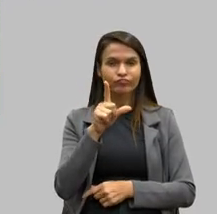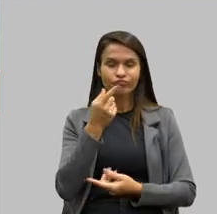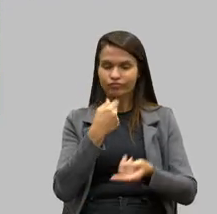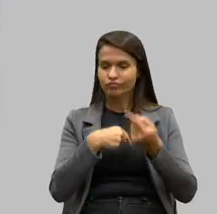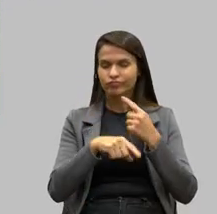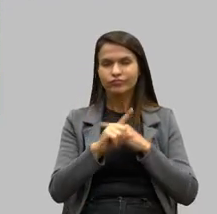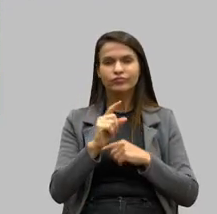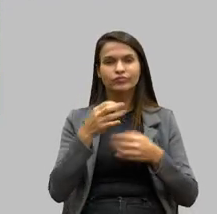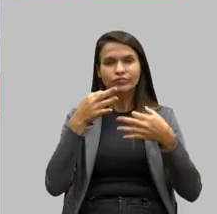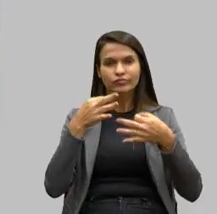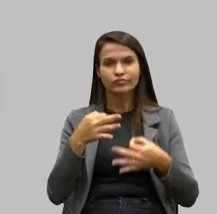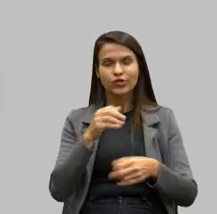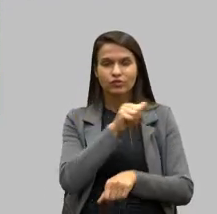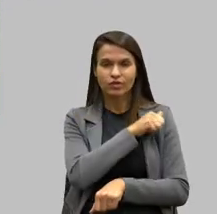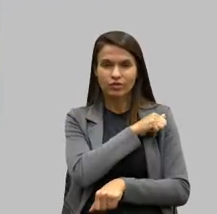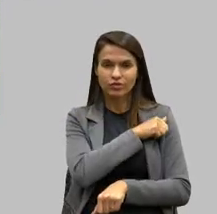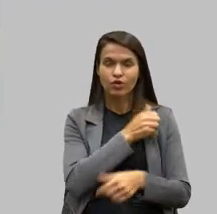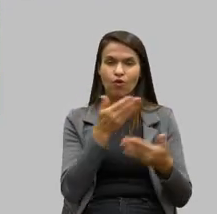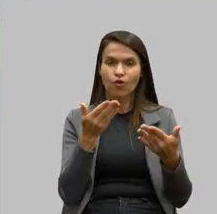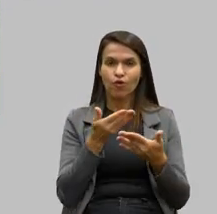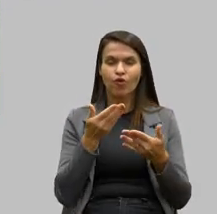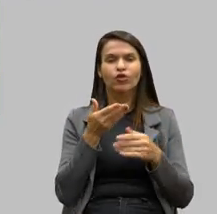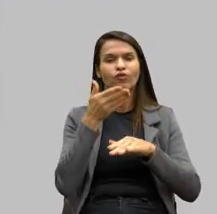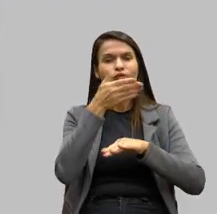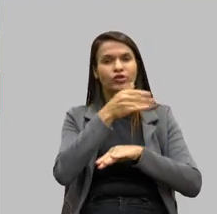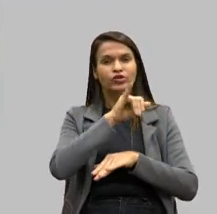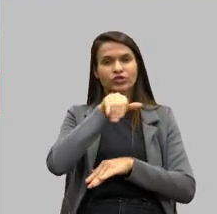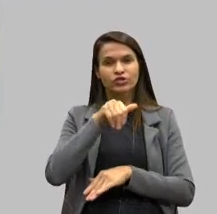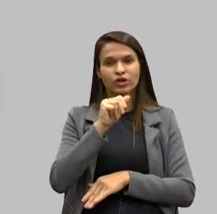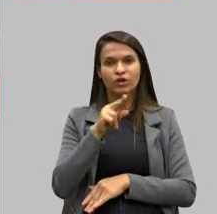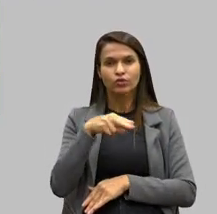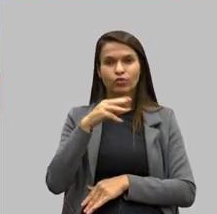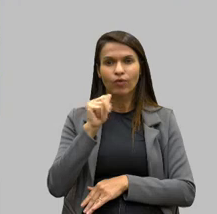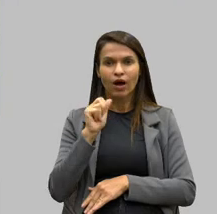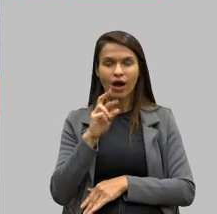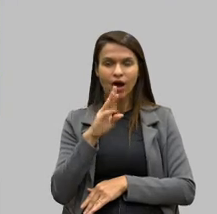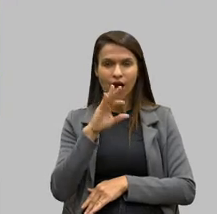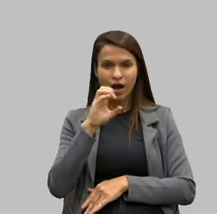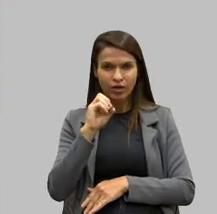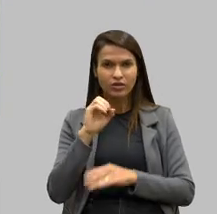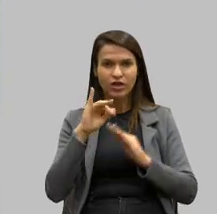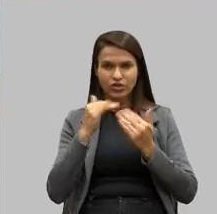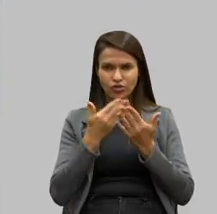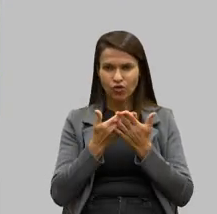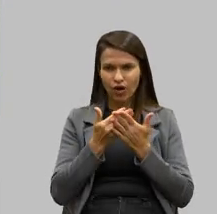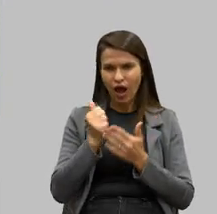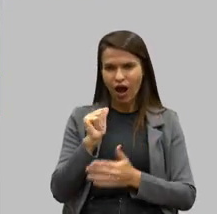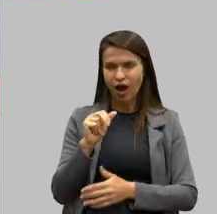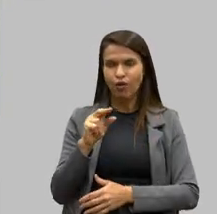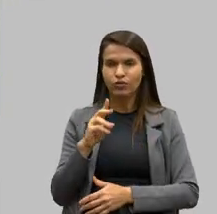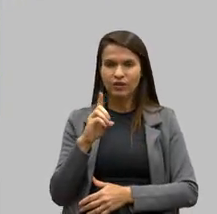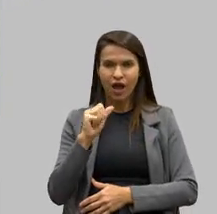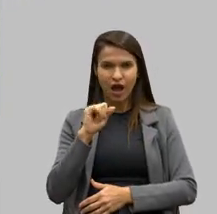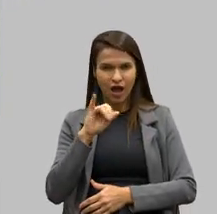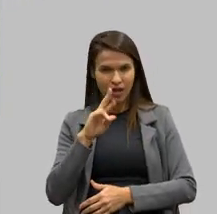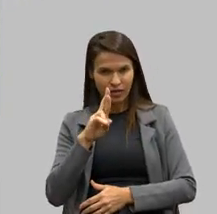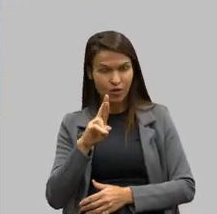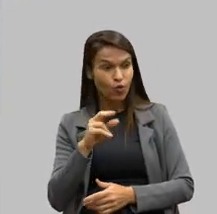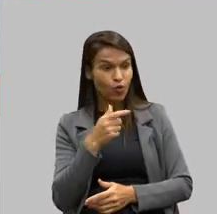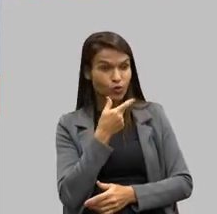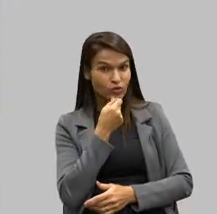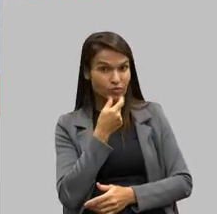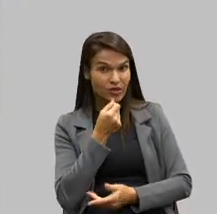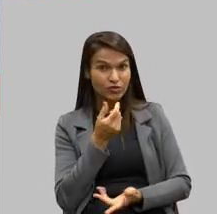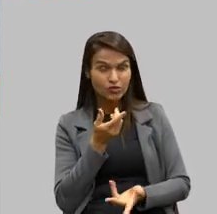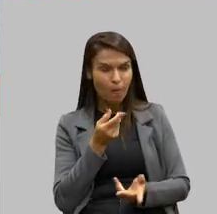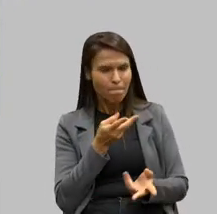certeza, nossos estudantes hoje, eu fui em Januária na escola do Odair, os meninos comendo peixe. Fiquei feliz.